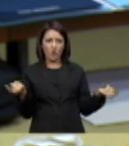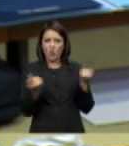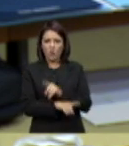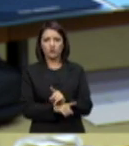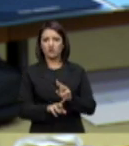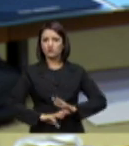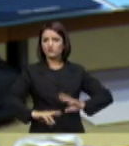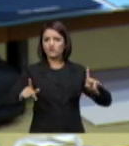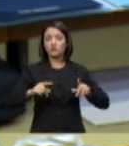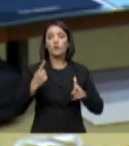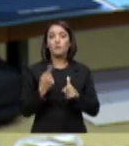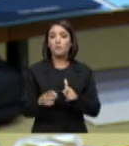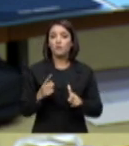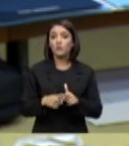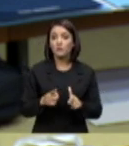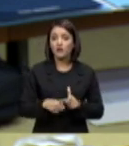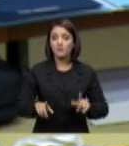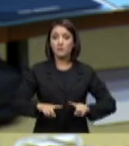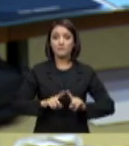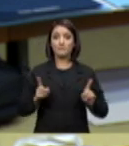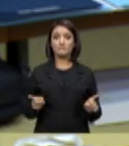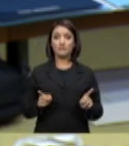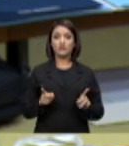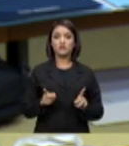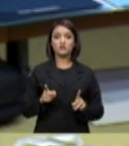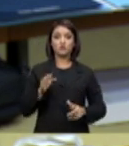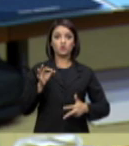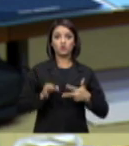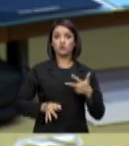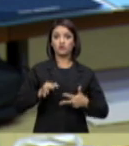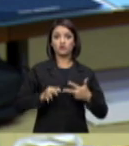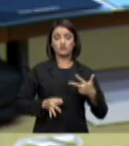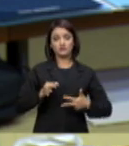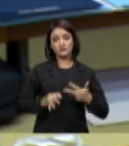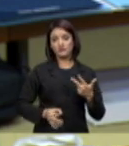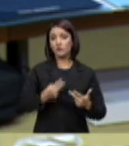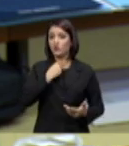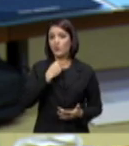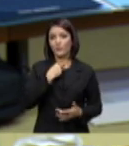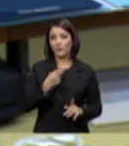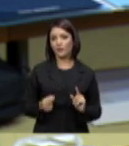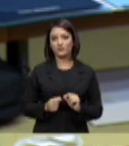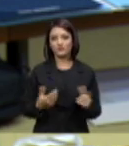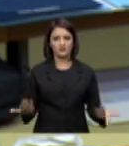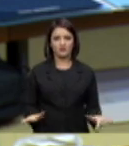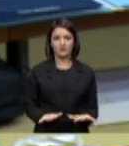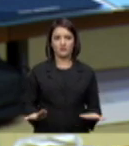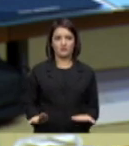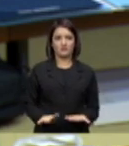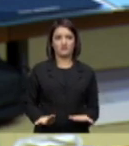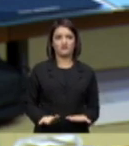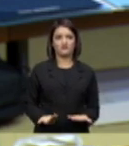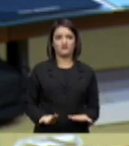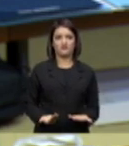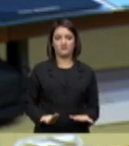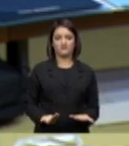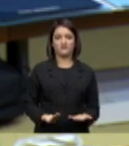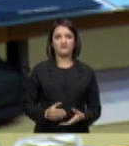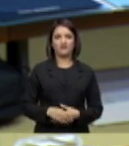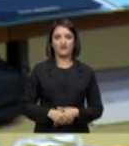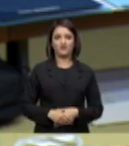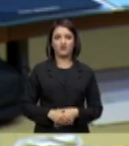problema cuja intervenção do judiciário tem custos morais e previsíveis e absolutamente em